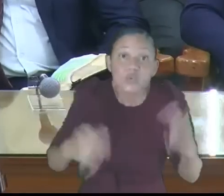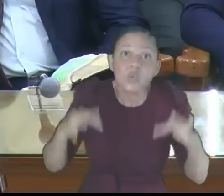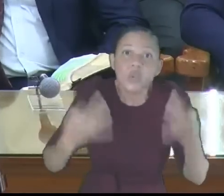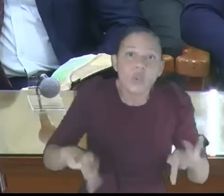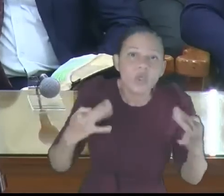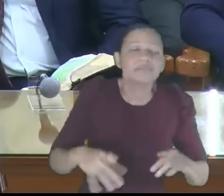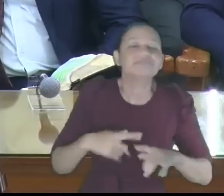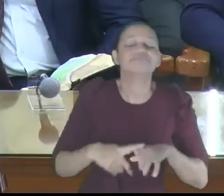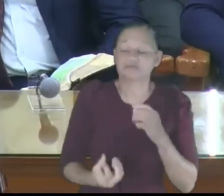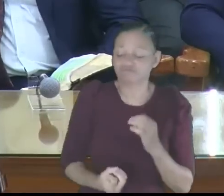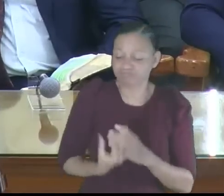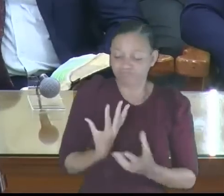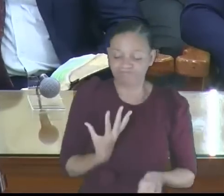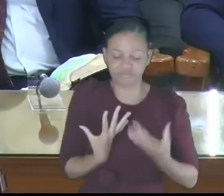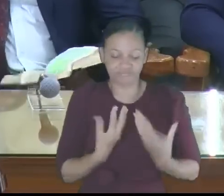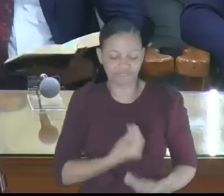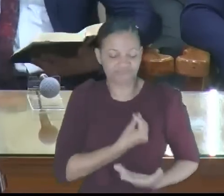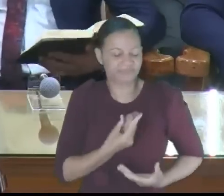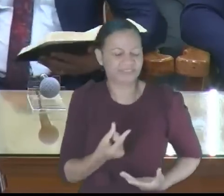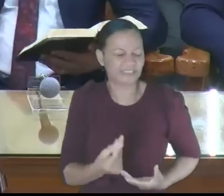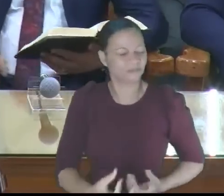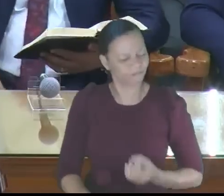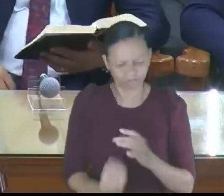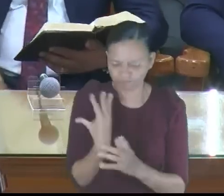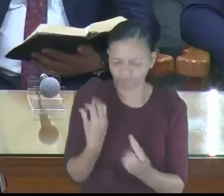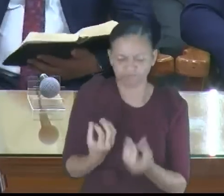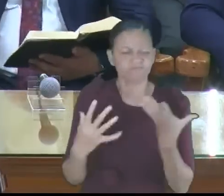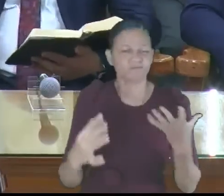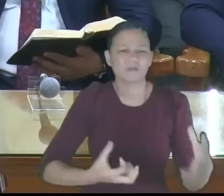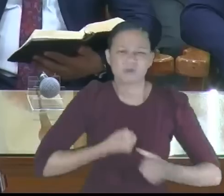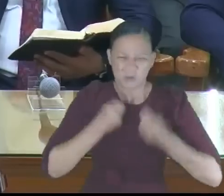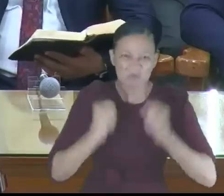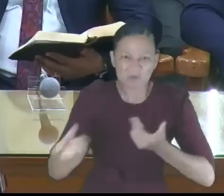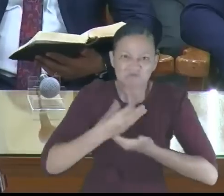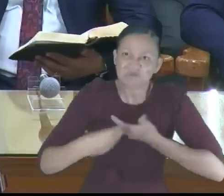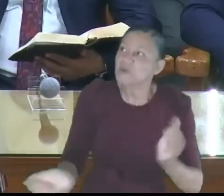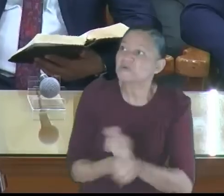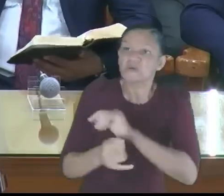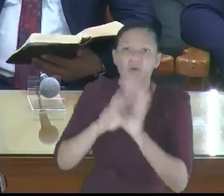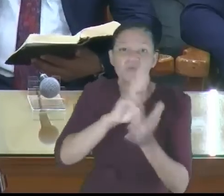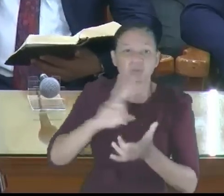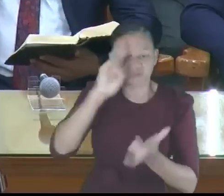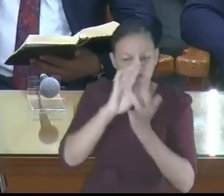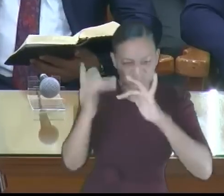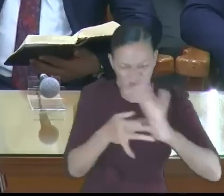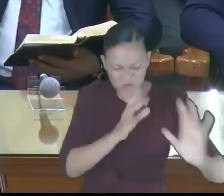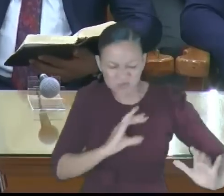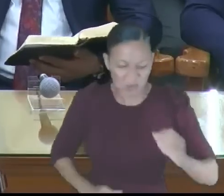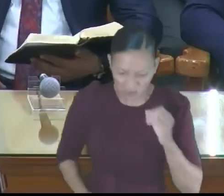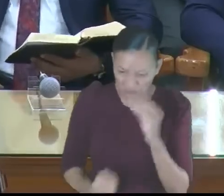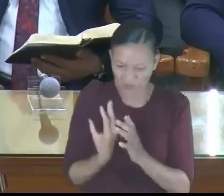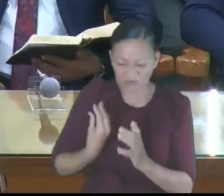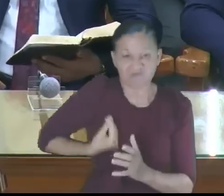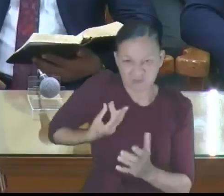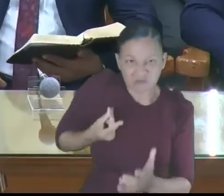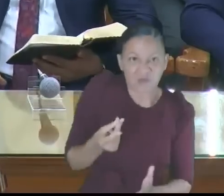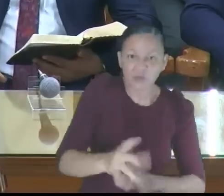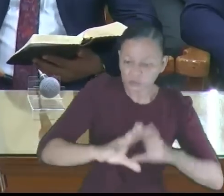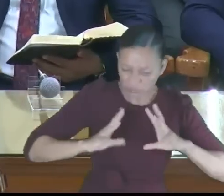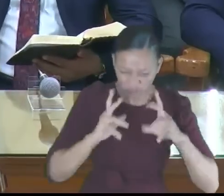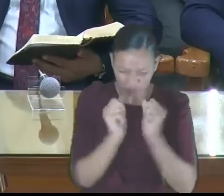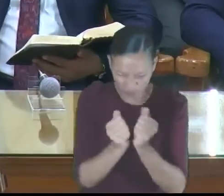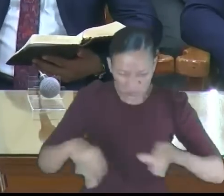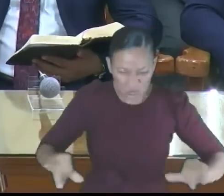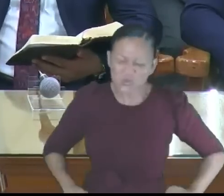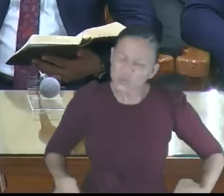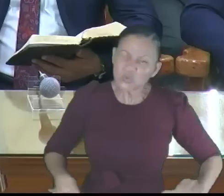Mas gera vida eterna, gera salvação. Quem pode dar glória ao nome de Jesus Cristo, gera vida eterna. Tudo sofro por